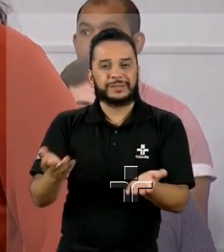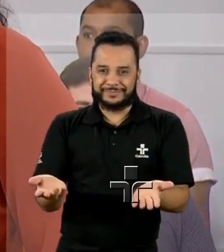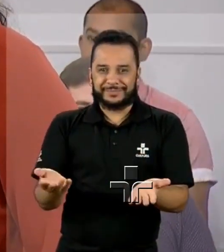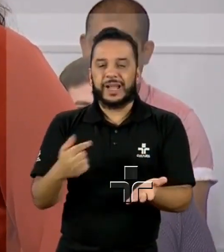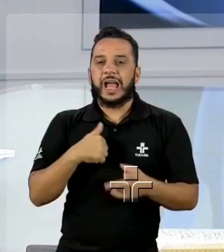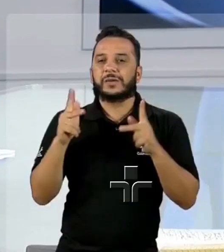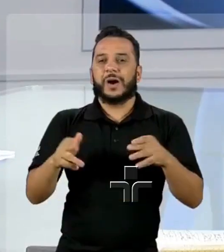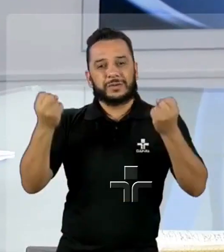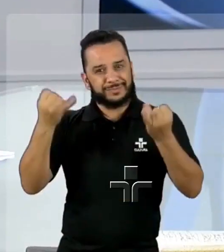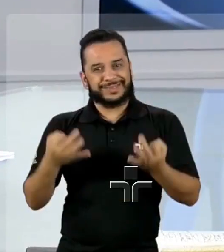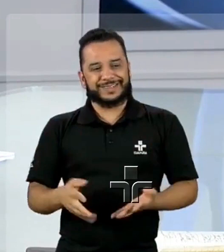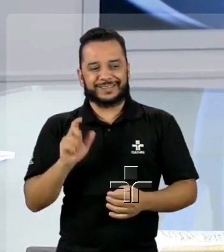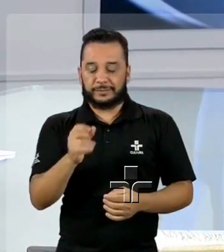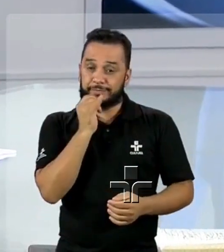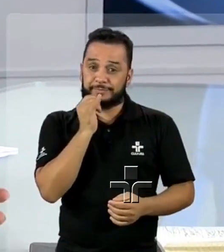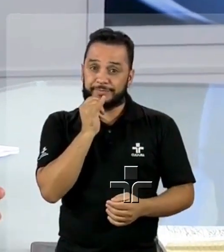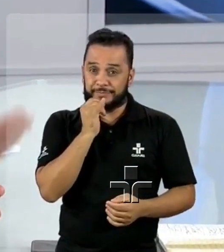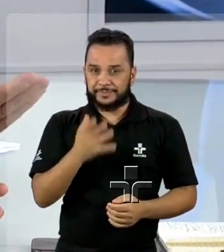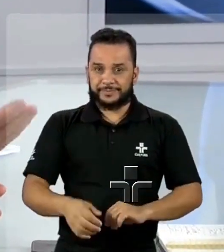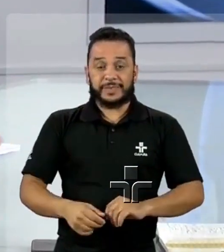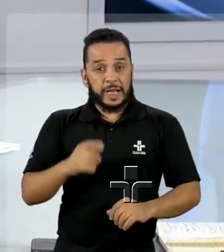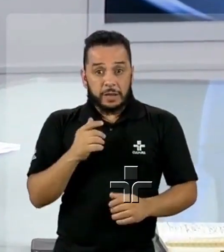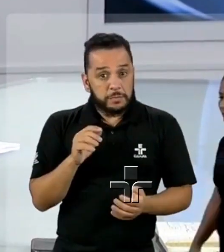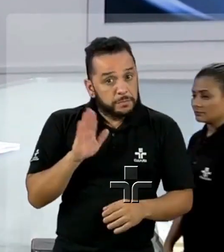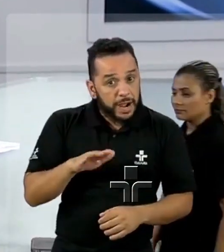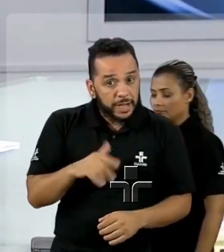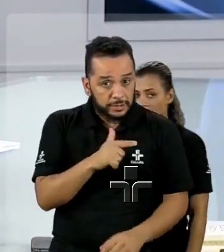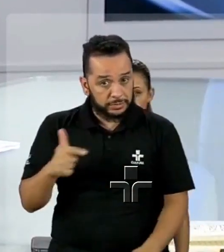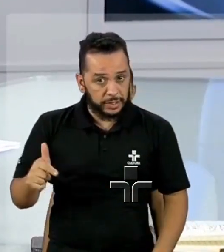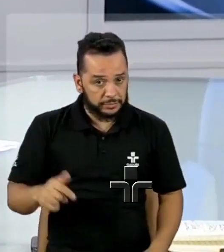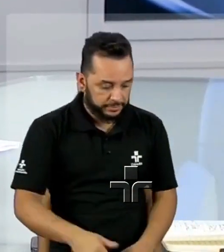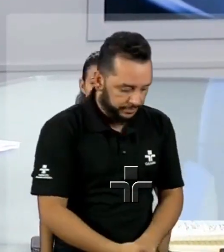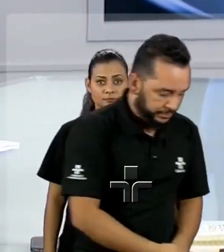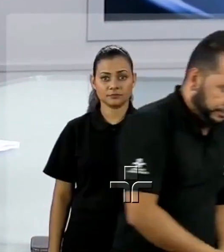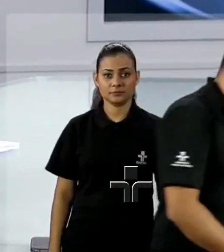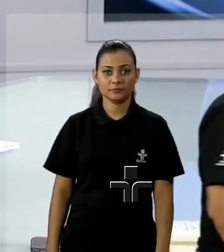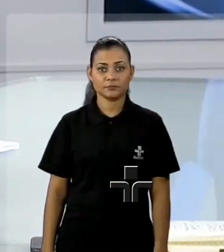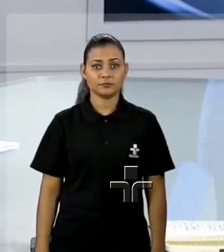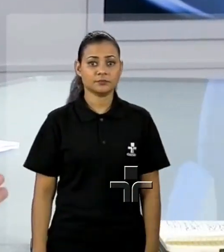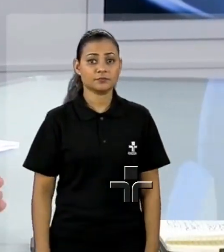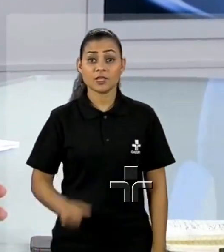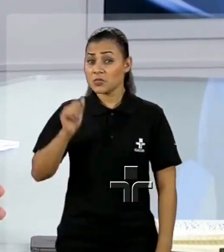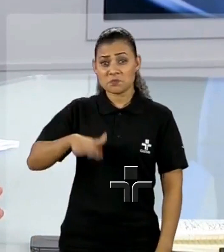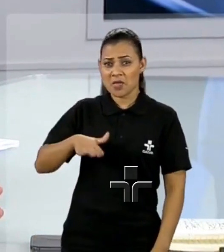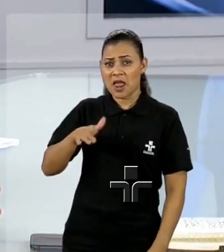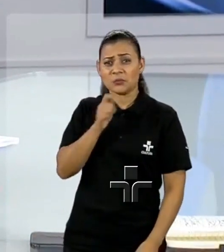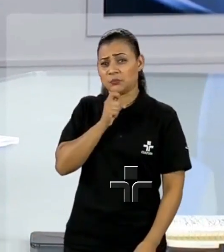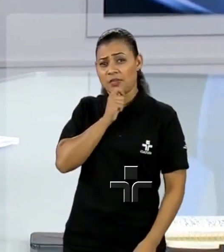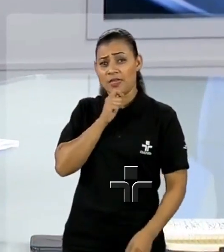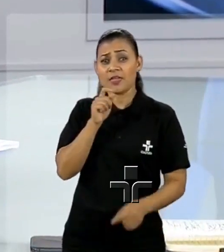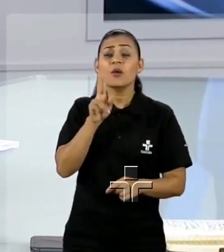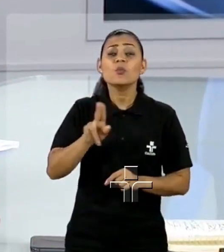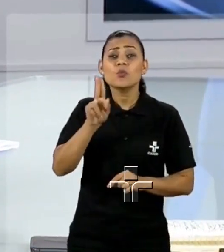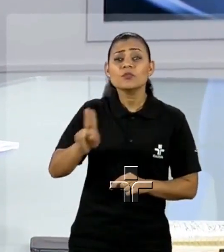comentei, ou seja, não é barato. Né? Eu vejo que as editoras universitárias